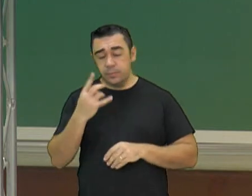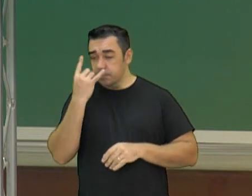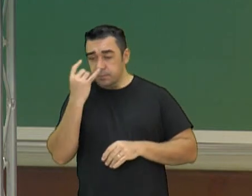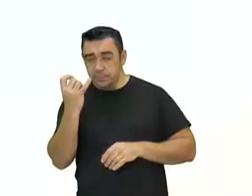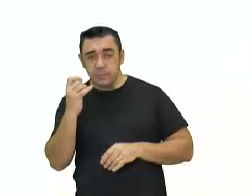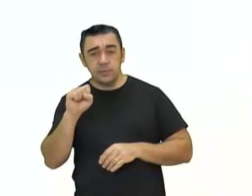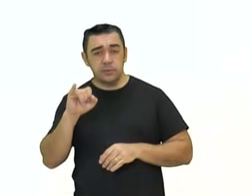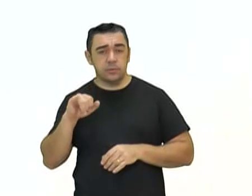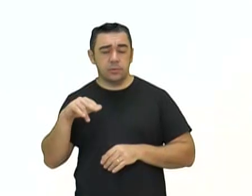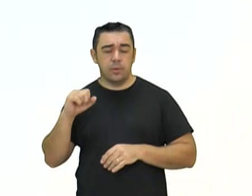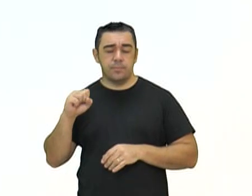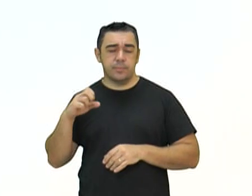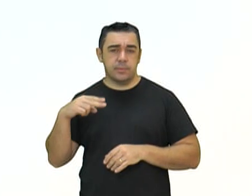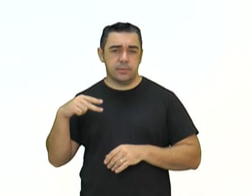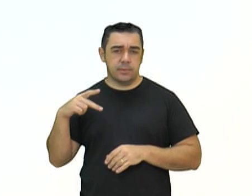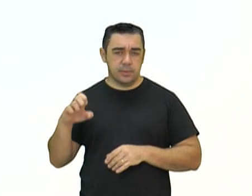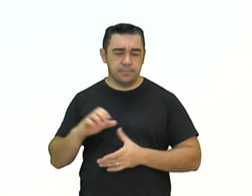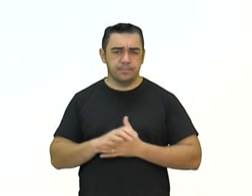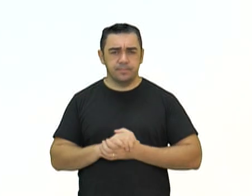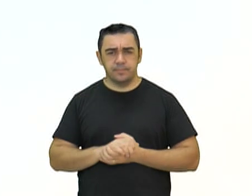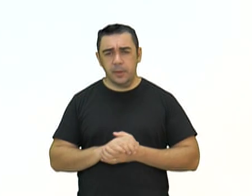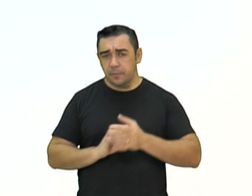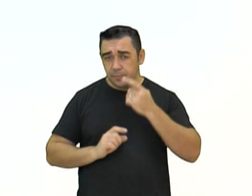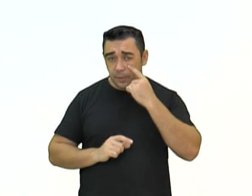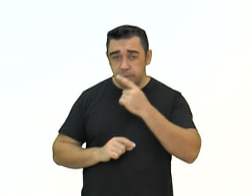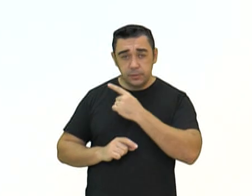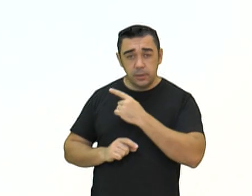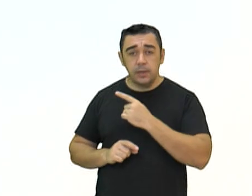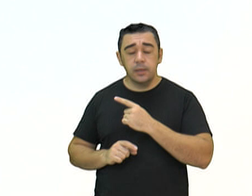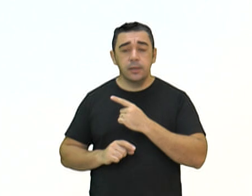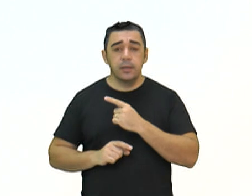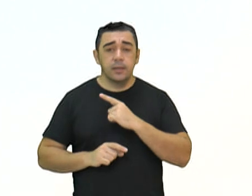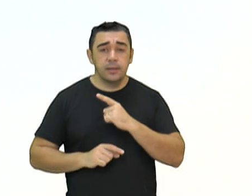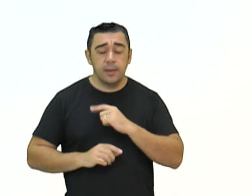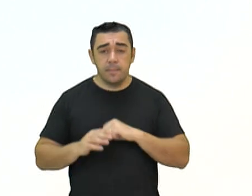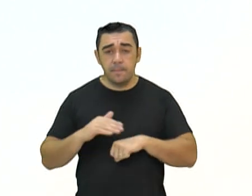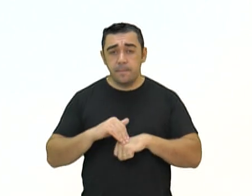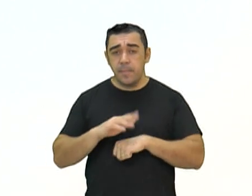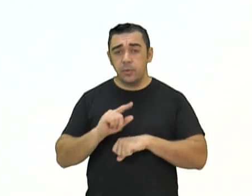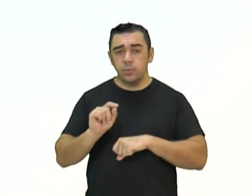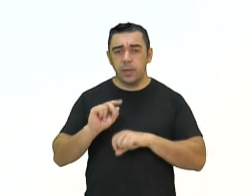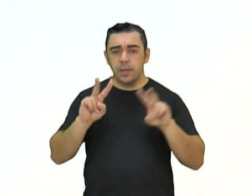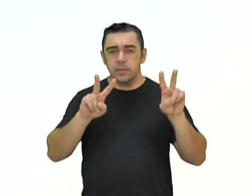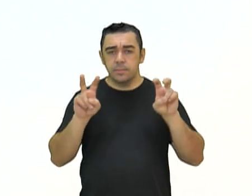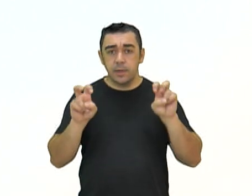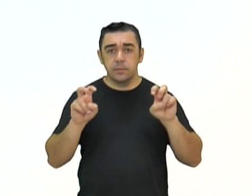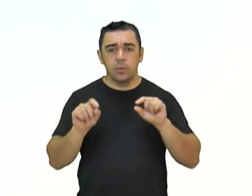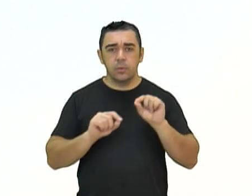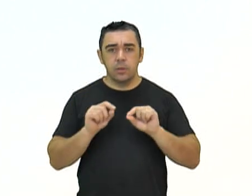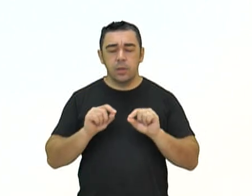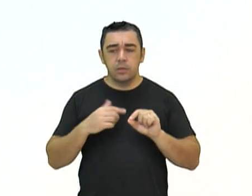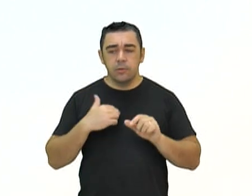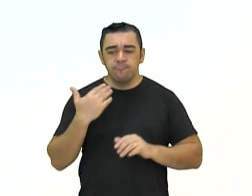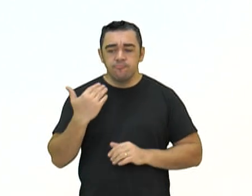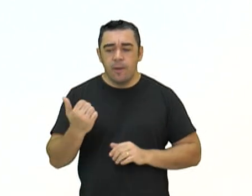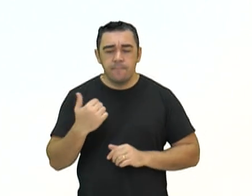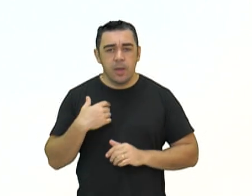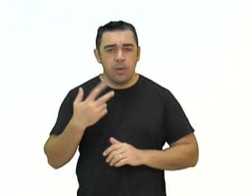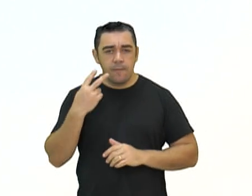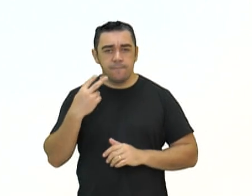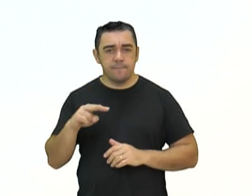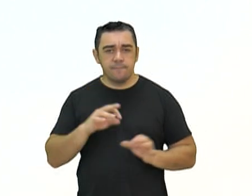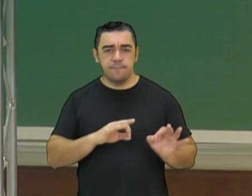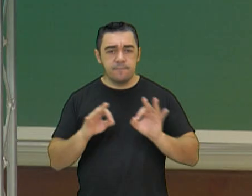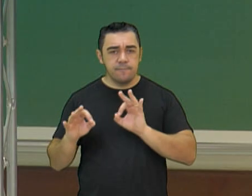Então veja lá que a sinopse, ela traz informações mais expressivas que motivam para assistir ao filme, né? Eu